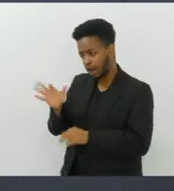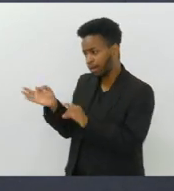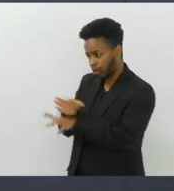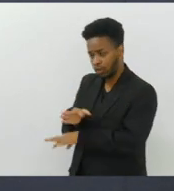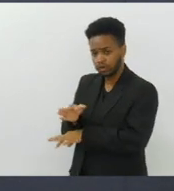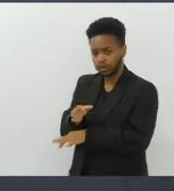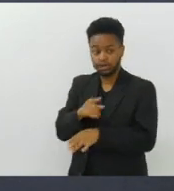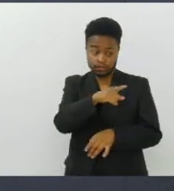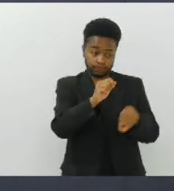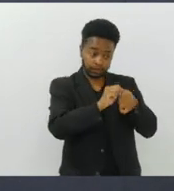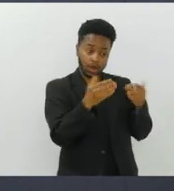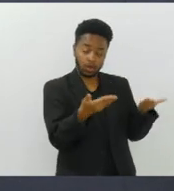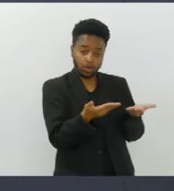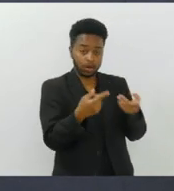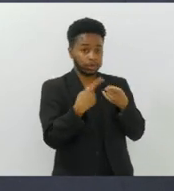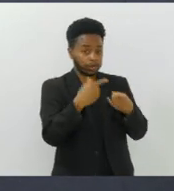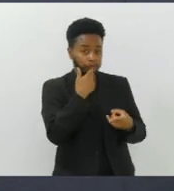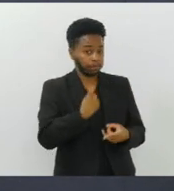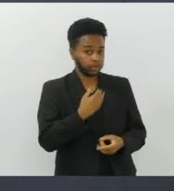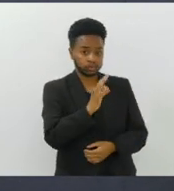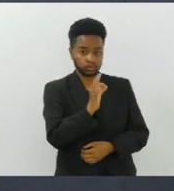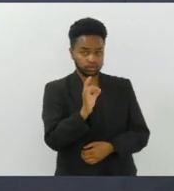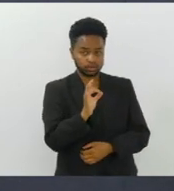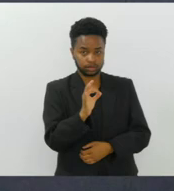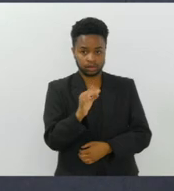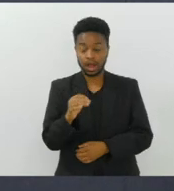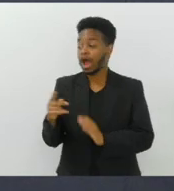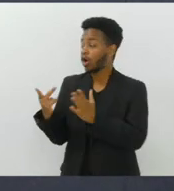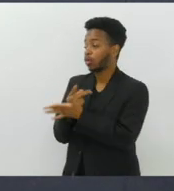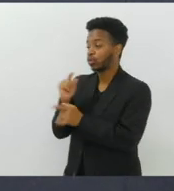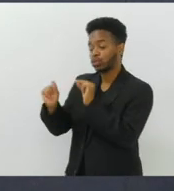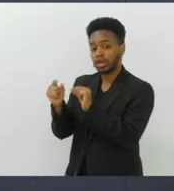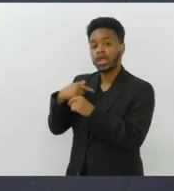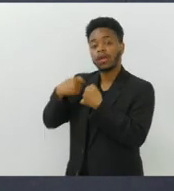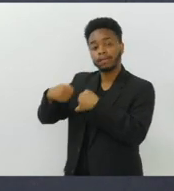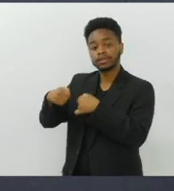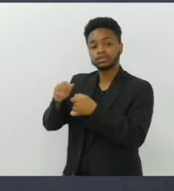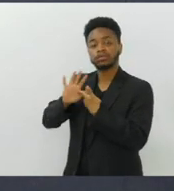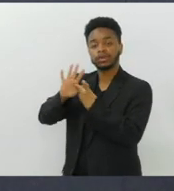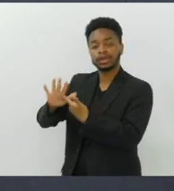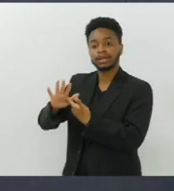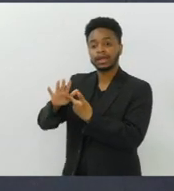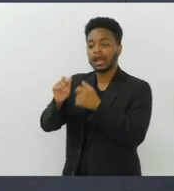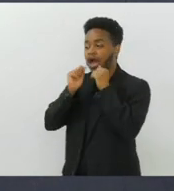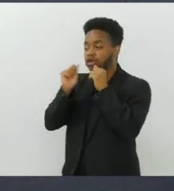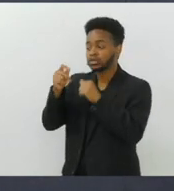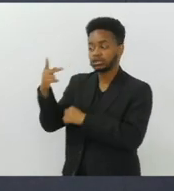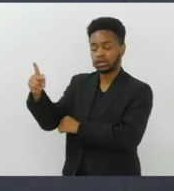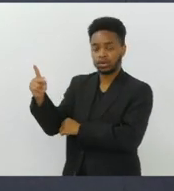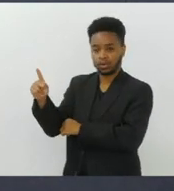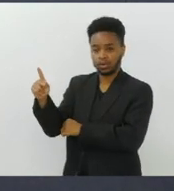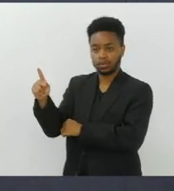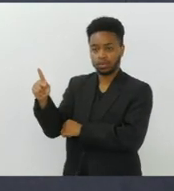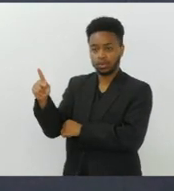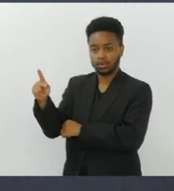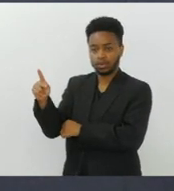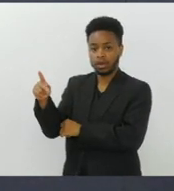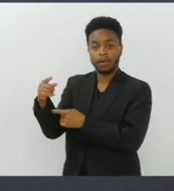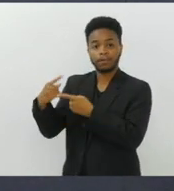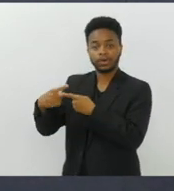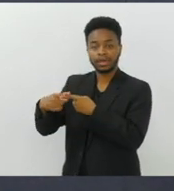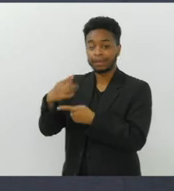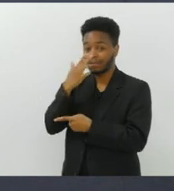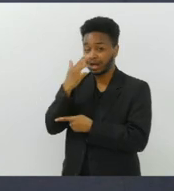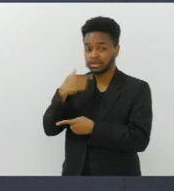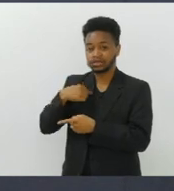Foi feito novamente. Agora, porque não foi pedido. O que acontece é que eu tenho que pegar quem tem que fazer a tua assessoria. Deputado Júlio, Tem que fazer a tua assessoria parece